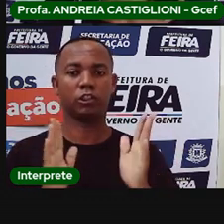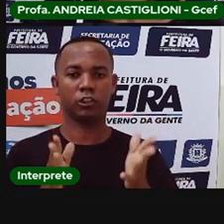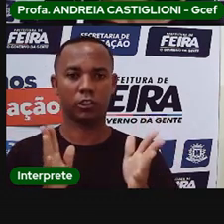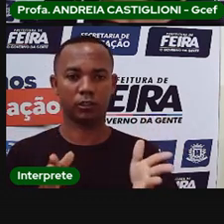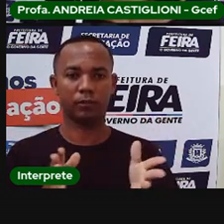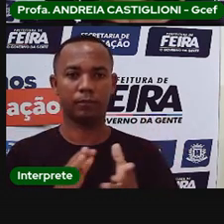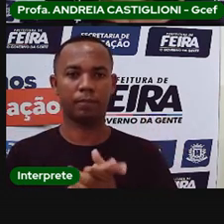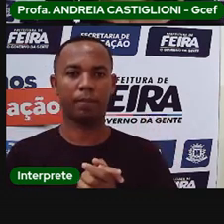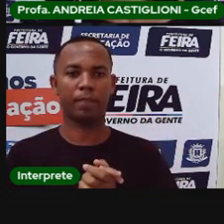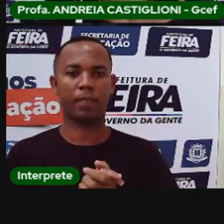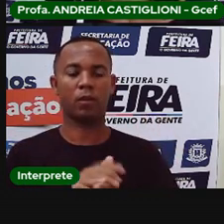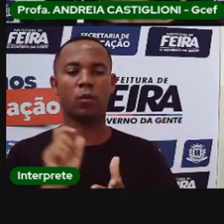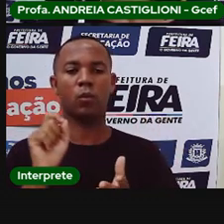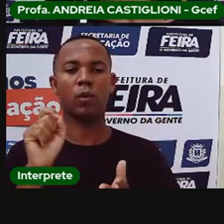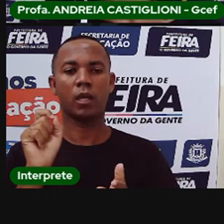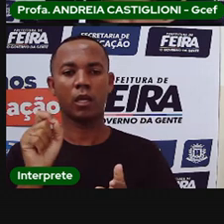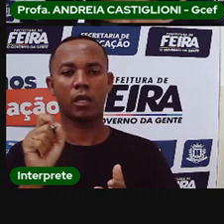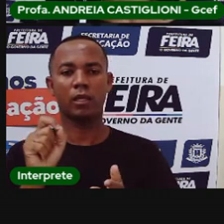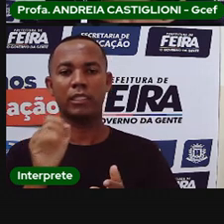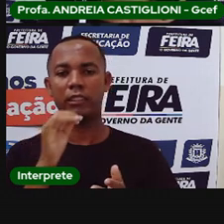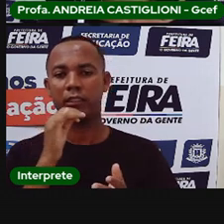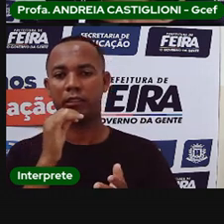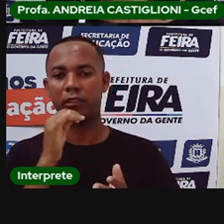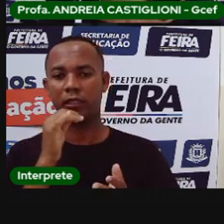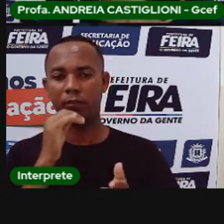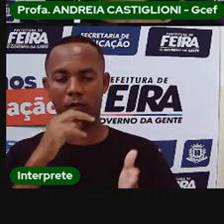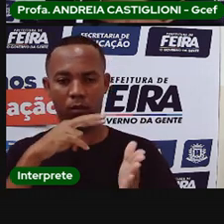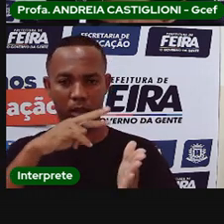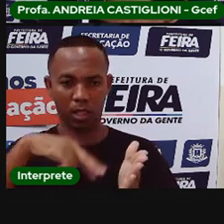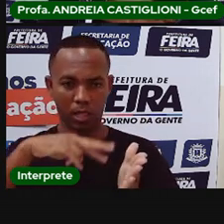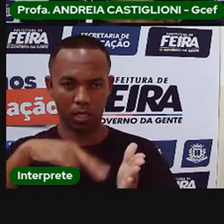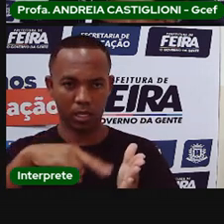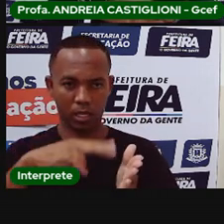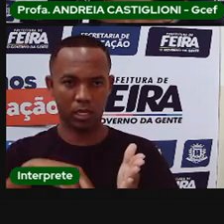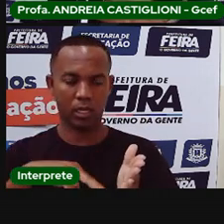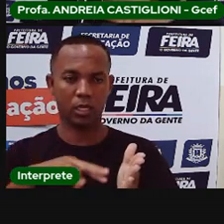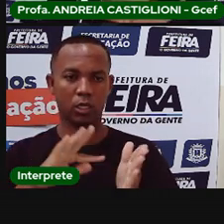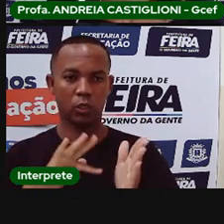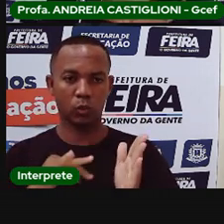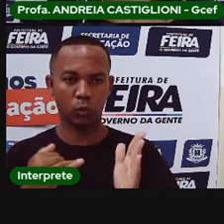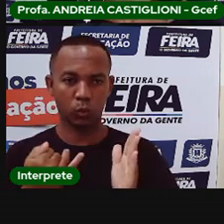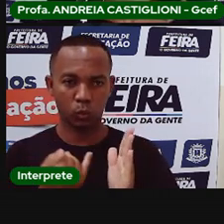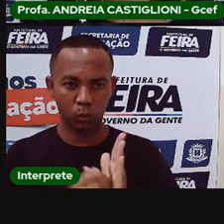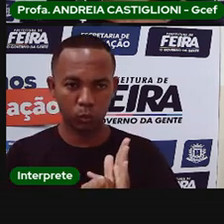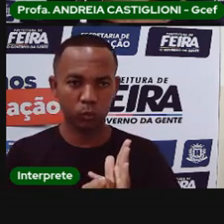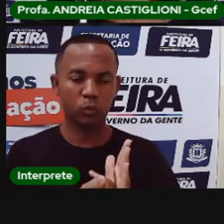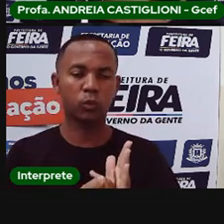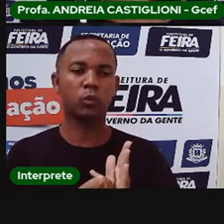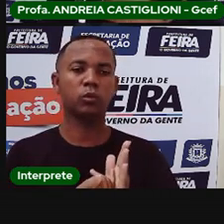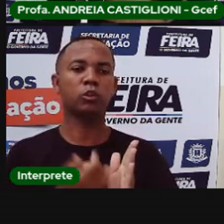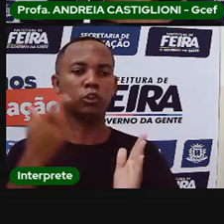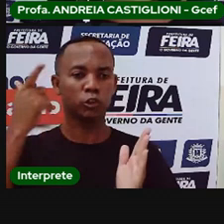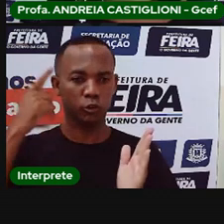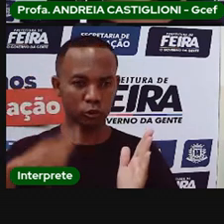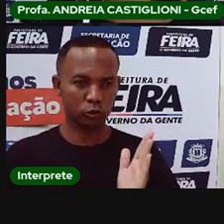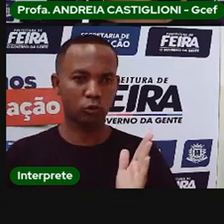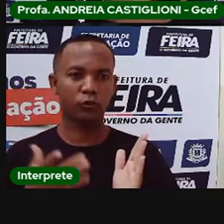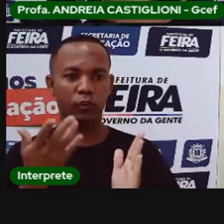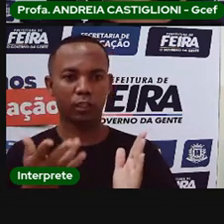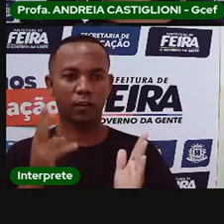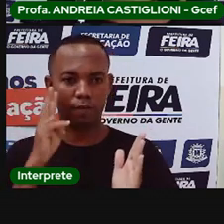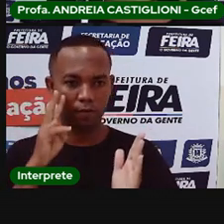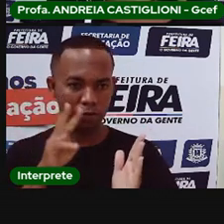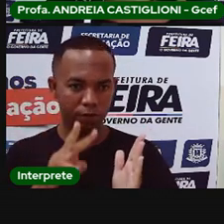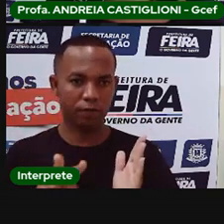embora. O que, que eu vou fazer? Vocês vão reler tudo que vocês anotaram durante essa aula, né? Assistir novamente, se você quiser, pois